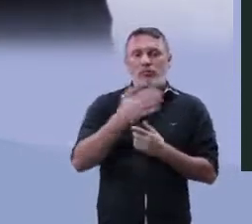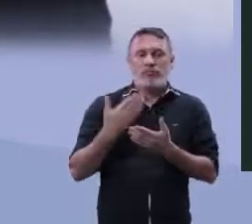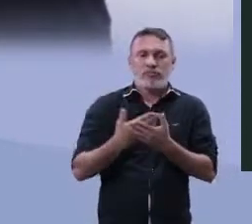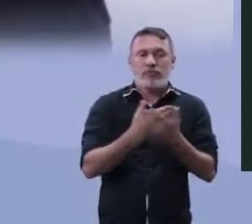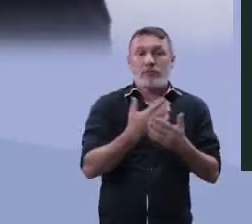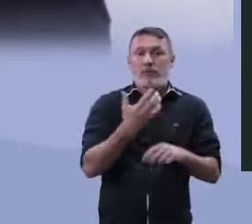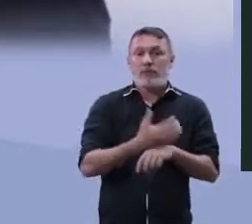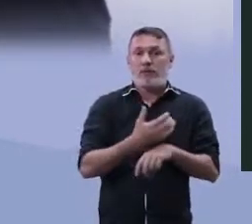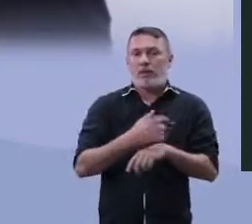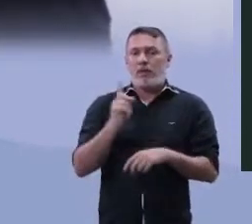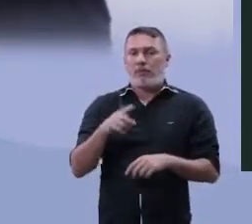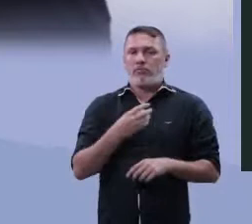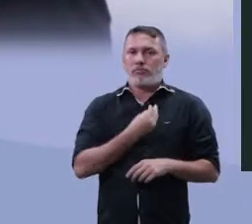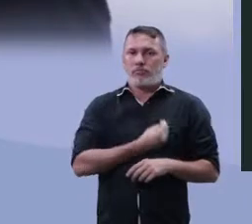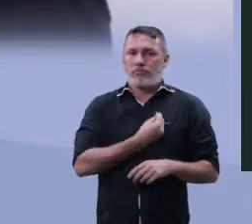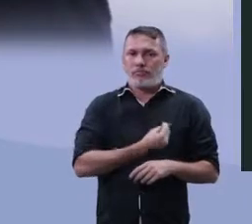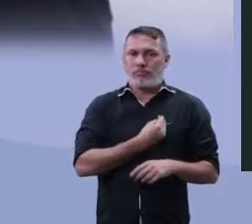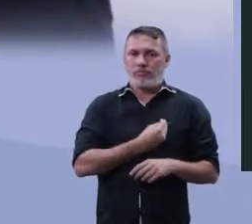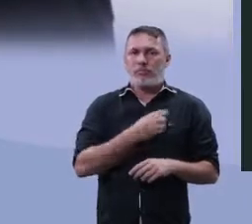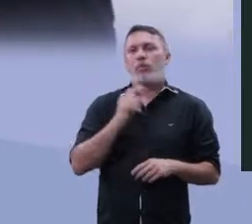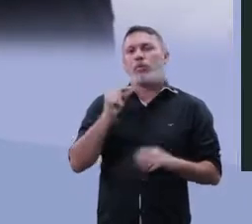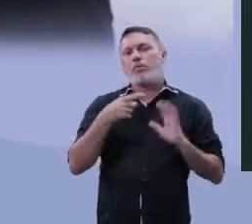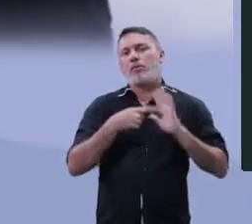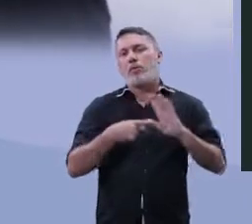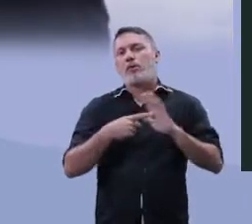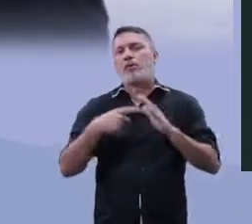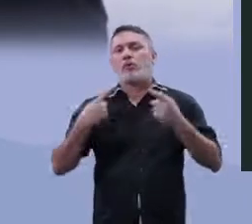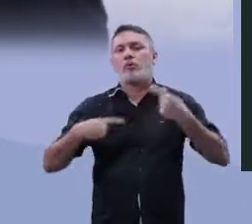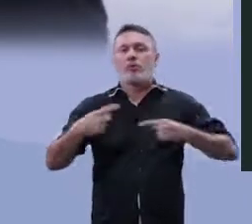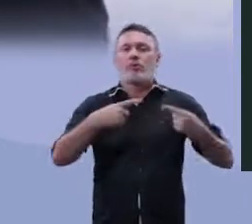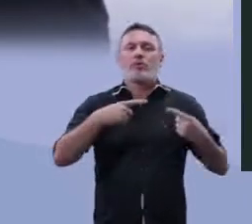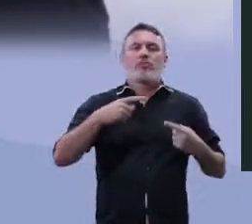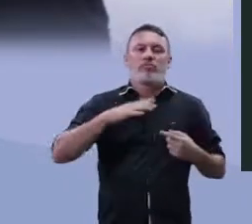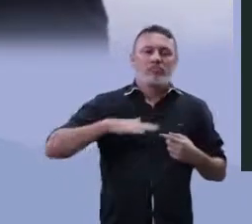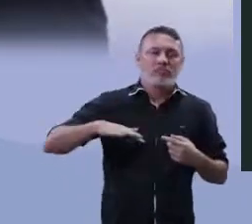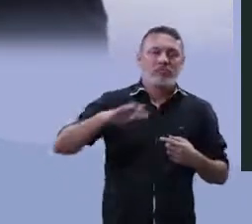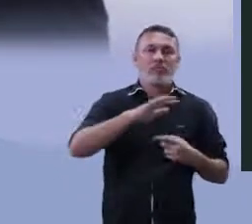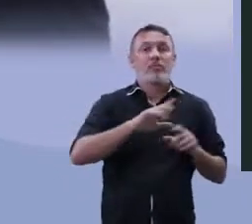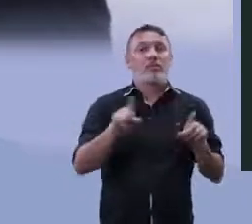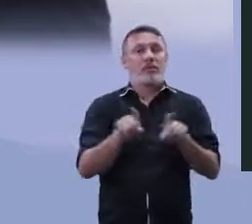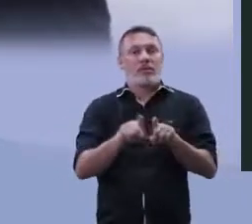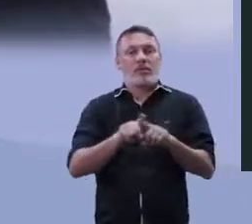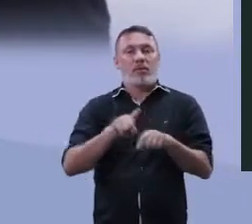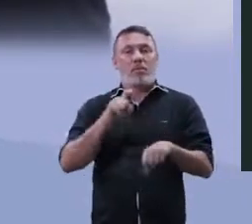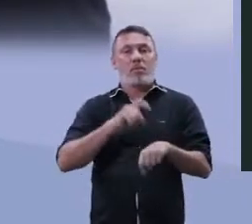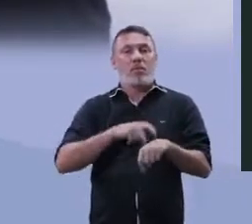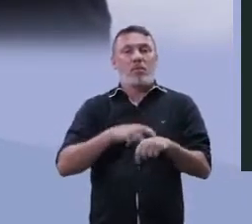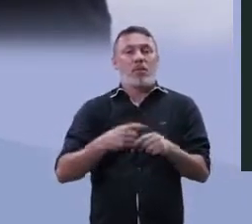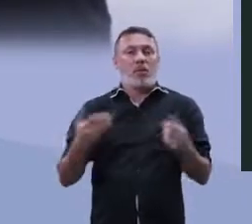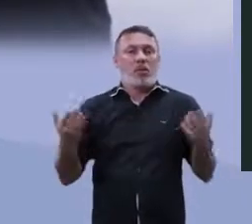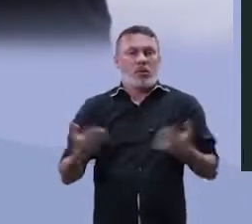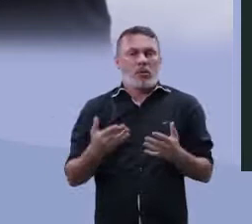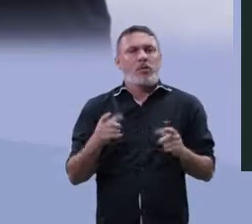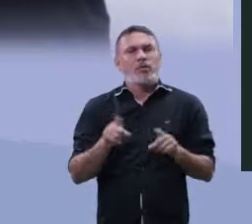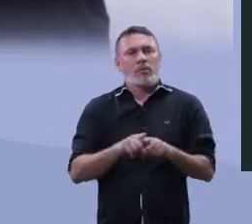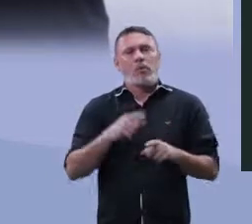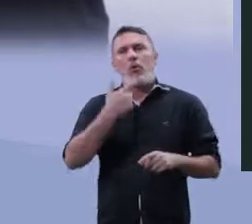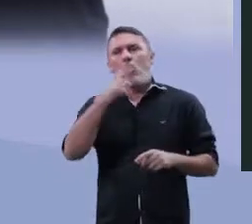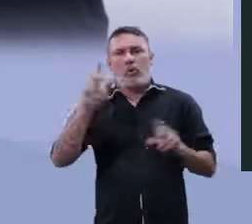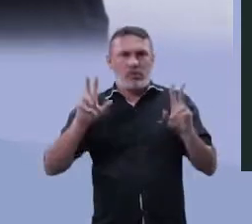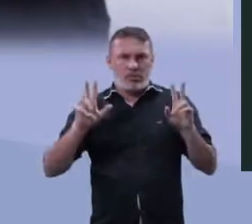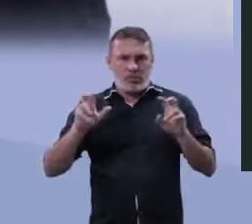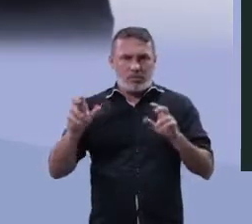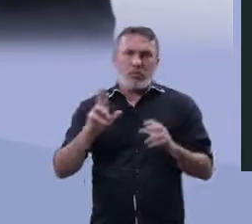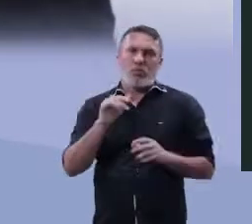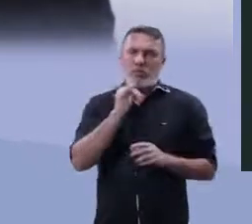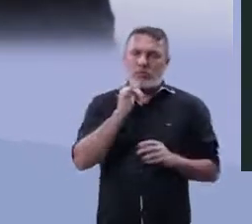Então, assim, figuras que estão trazendo, né, a discussão também para a questão da contemporaneidade, também